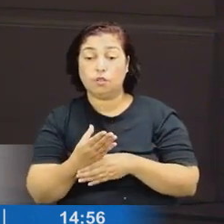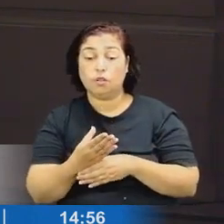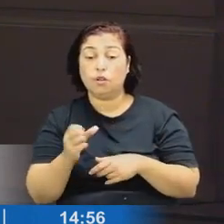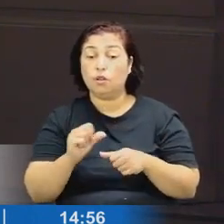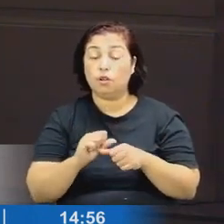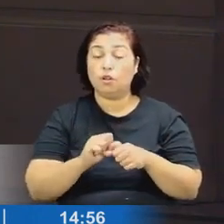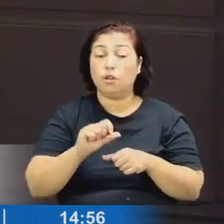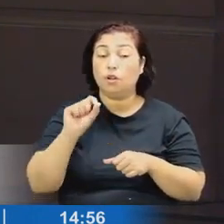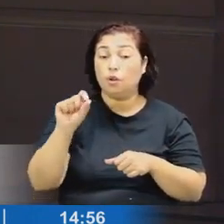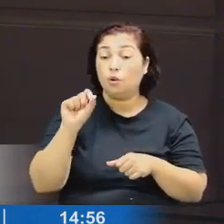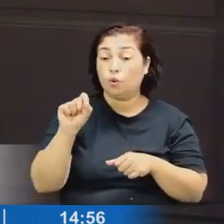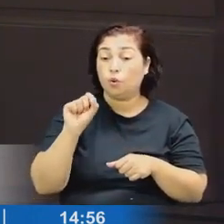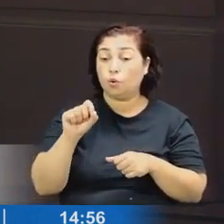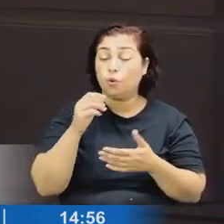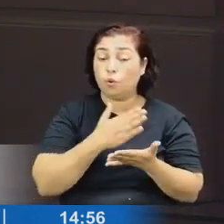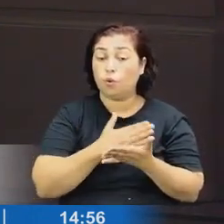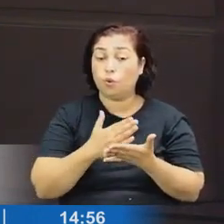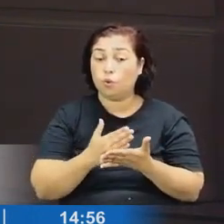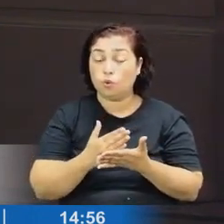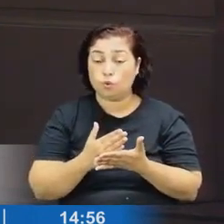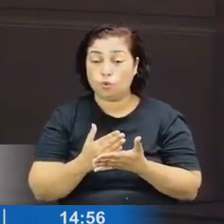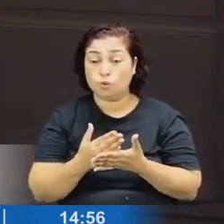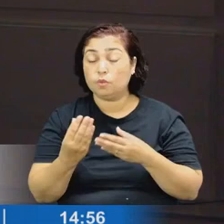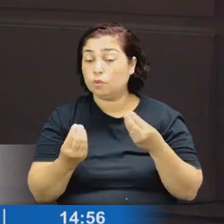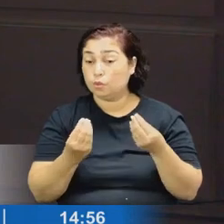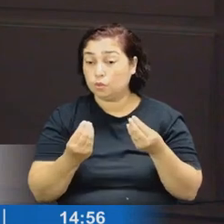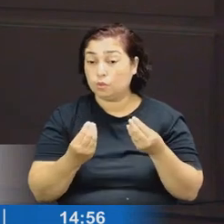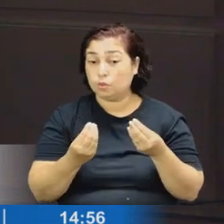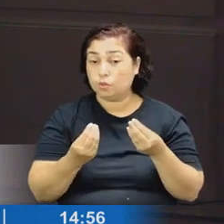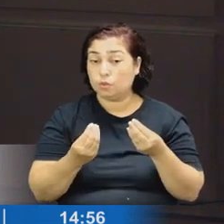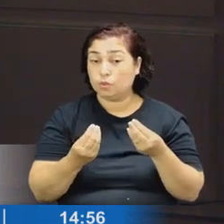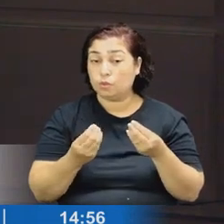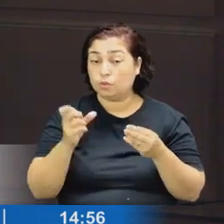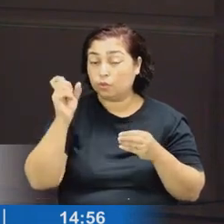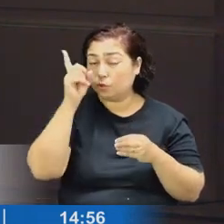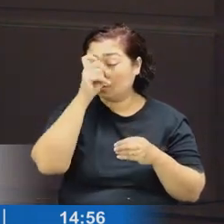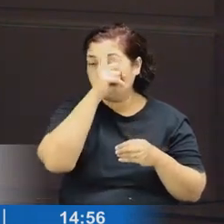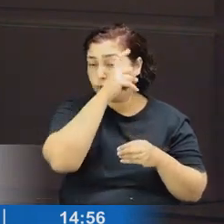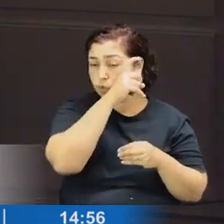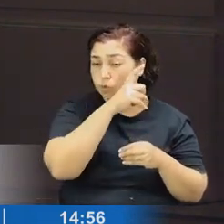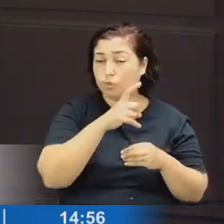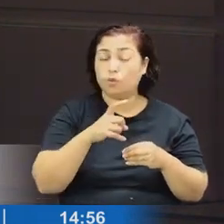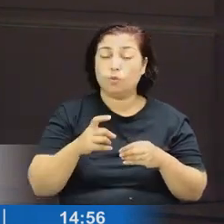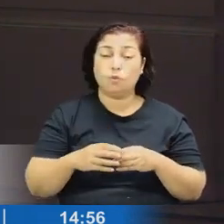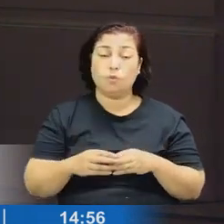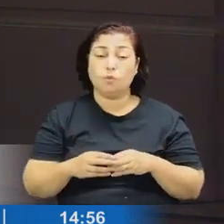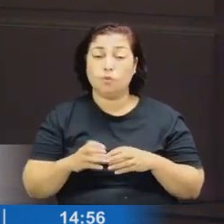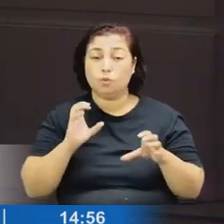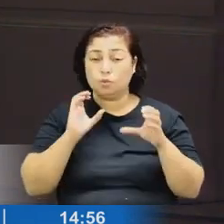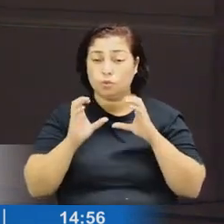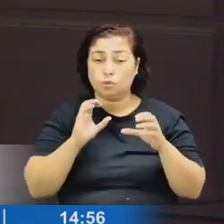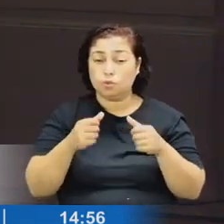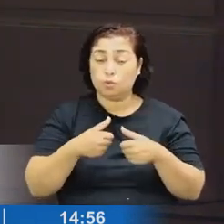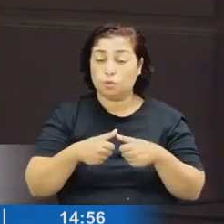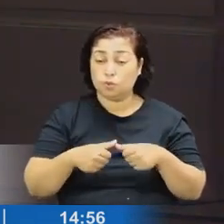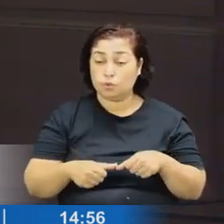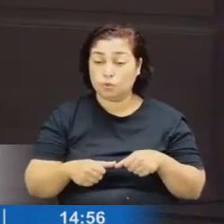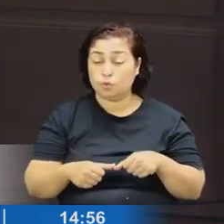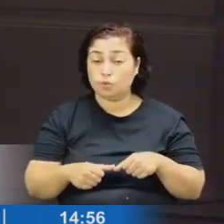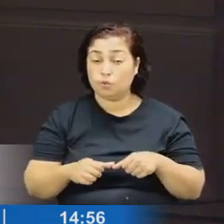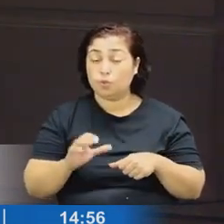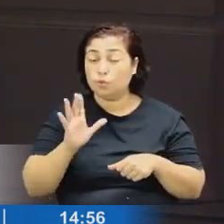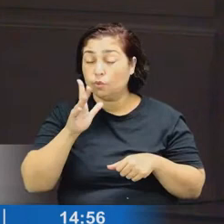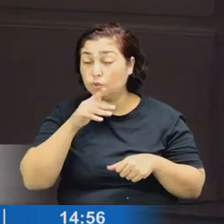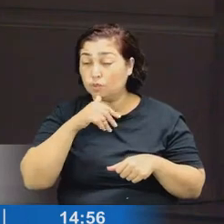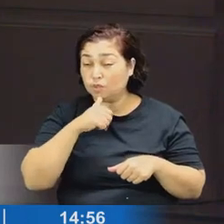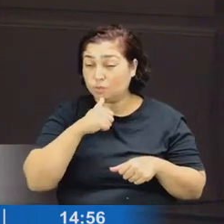qual parte do evento que impulsiona como é que é complicado gente comunicação política com internet é complexo que a gente fica um tempão né